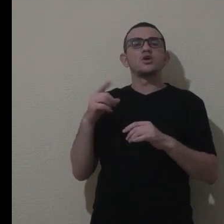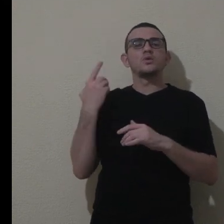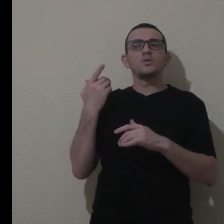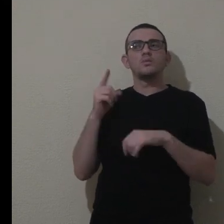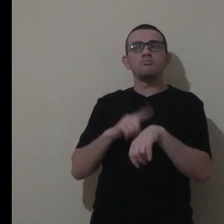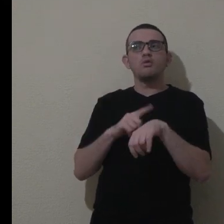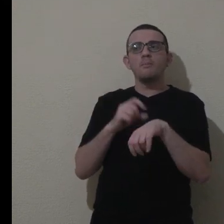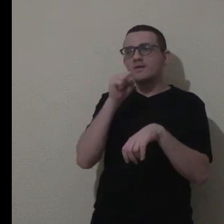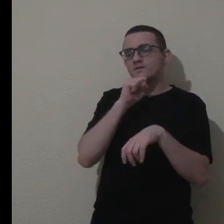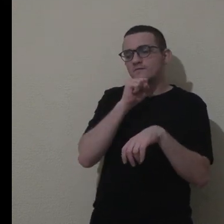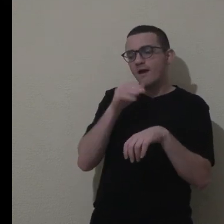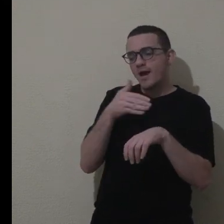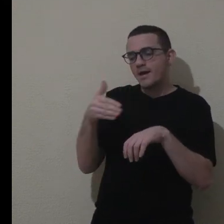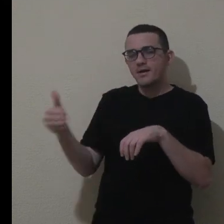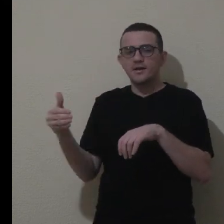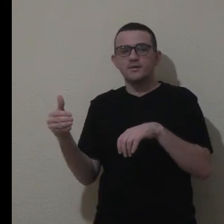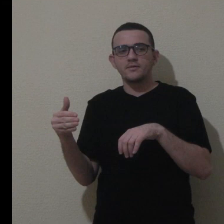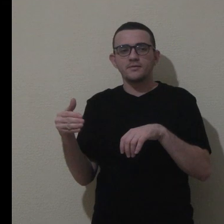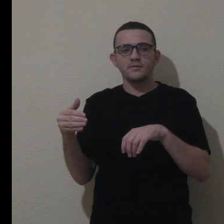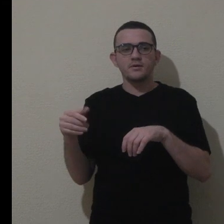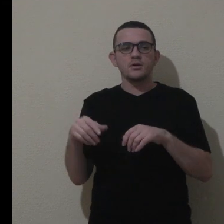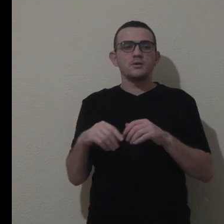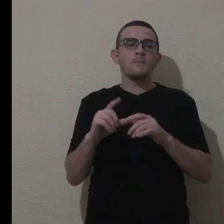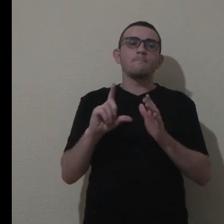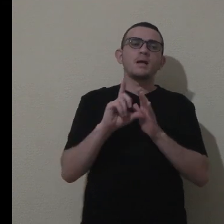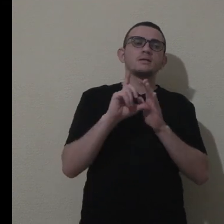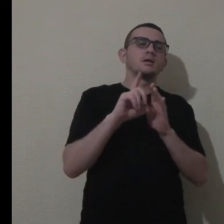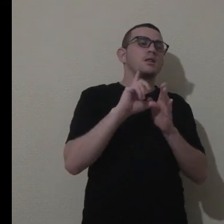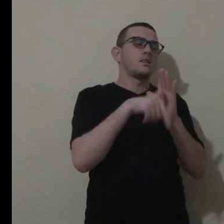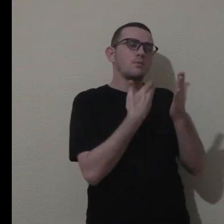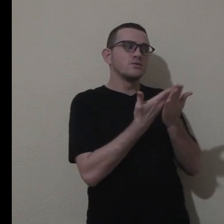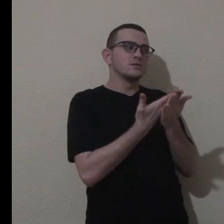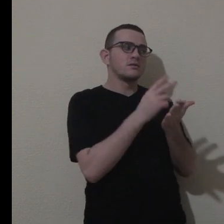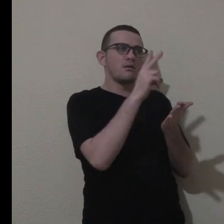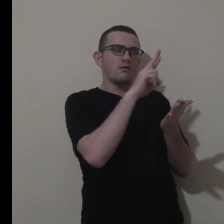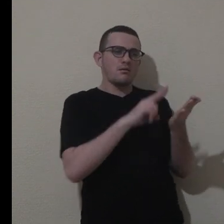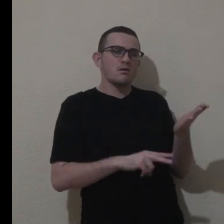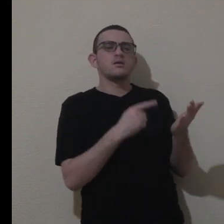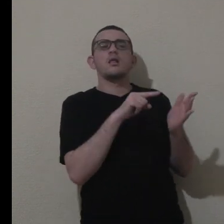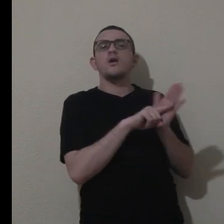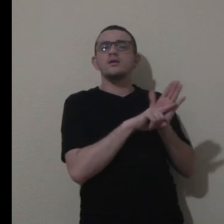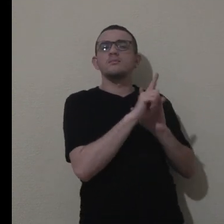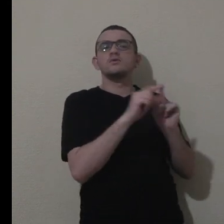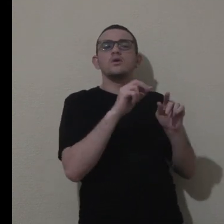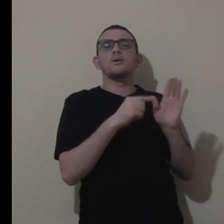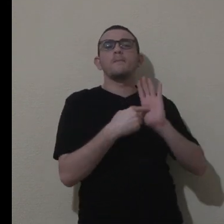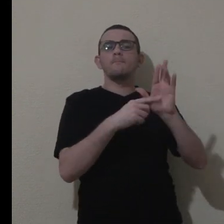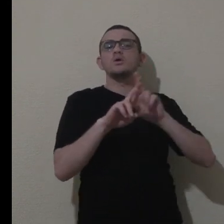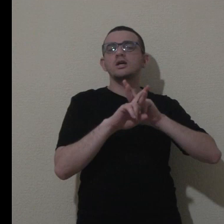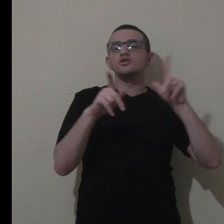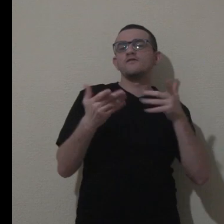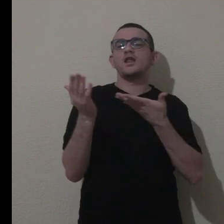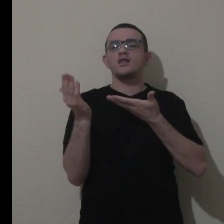no envelhecer. Tá? Eu vou passar aqui, senão a gente não vai conseguir cobrir, mas depois vocês podem ler esse aqui, que também mostra alguma diferença